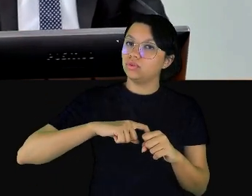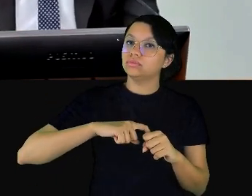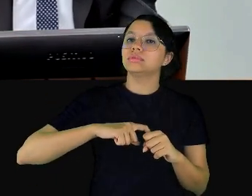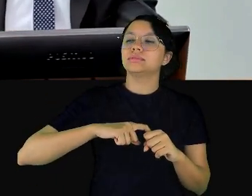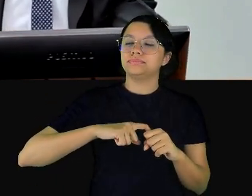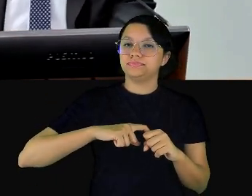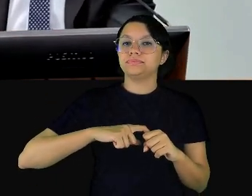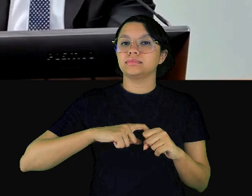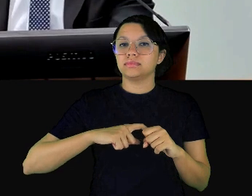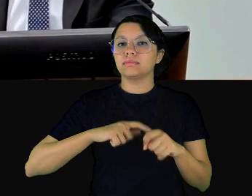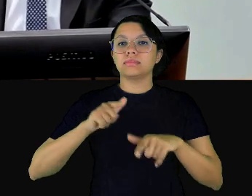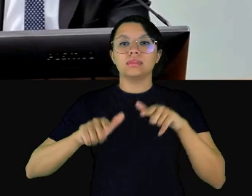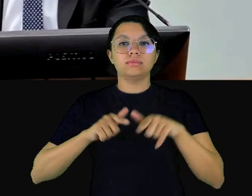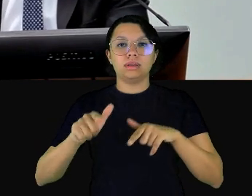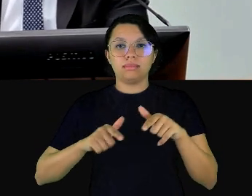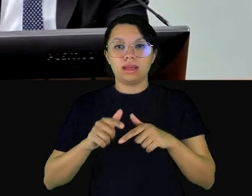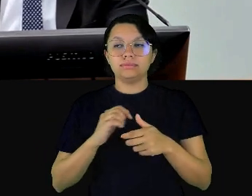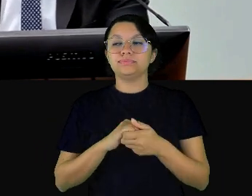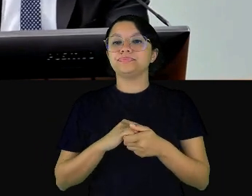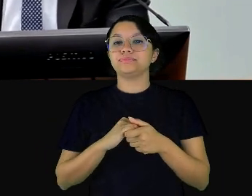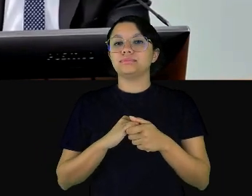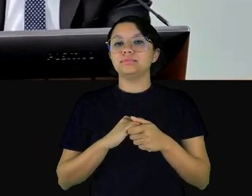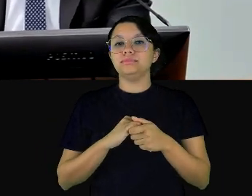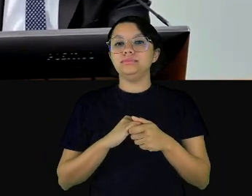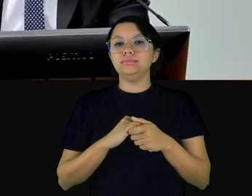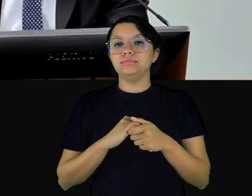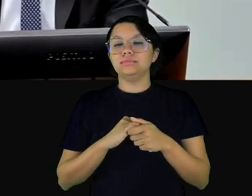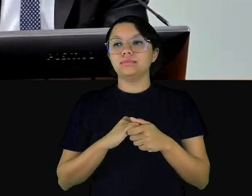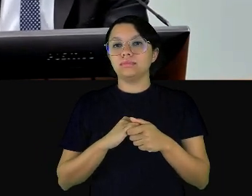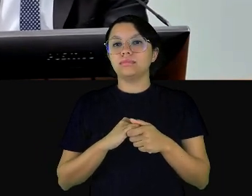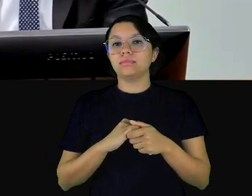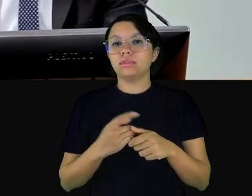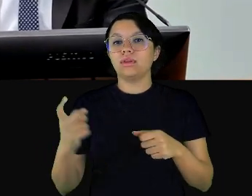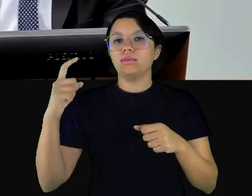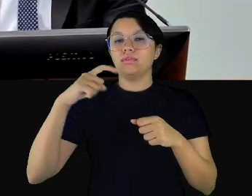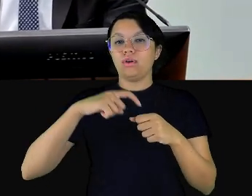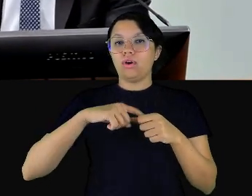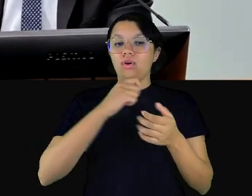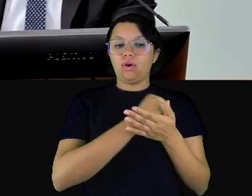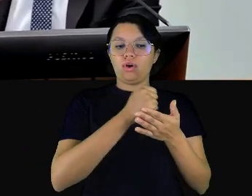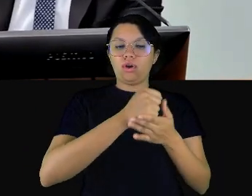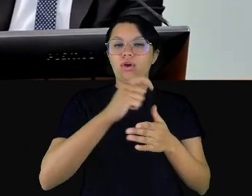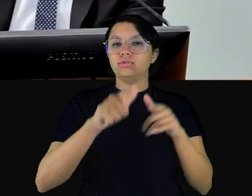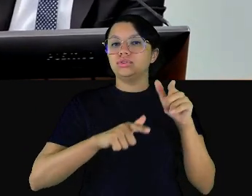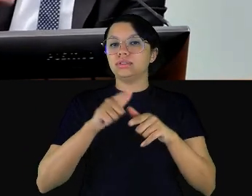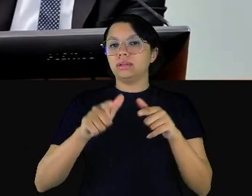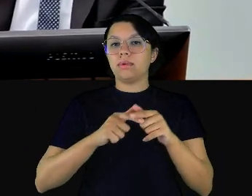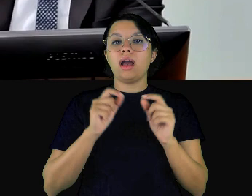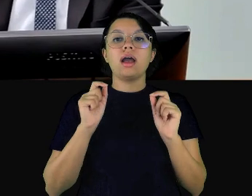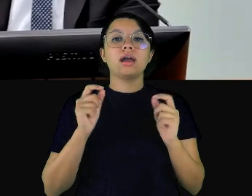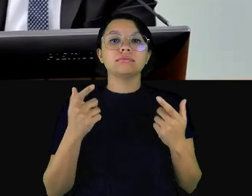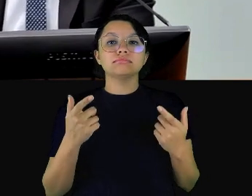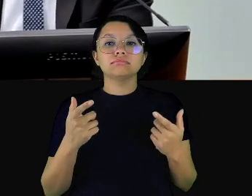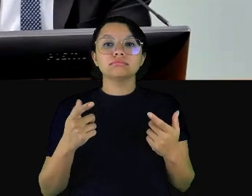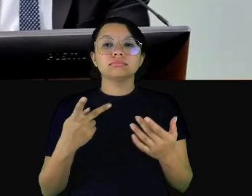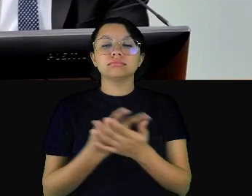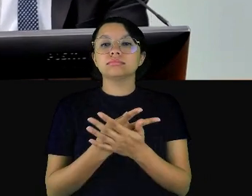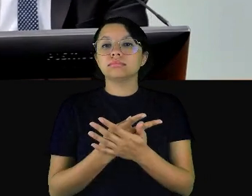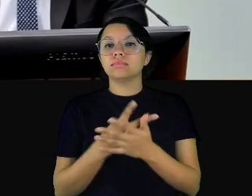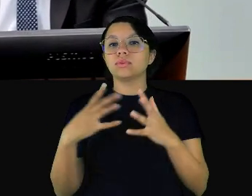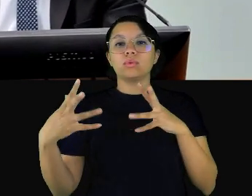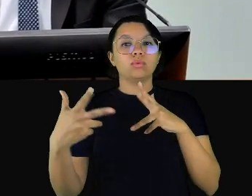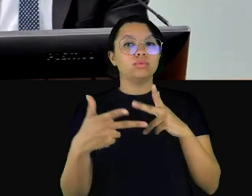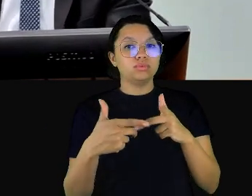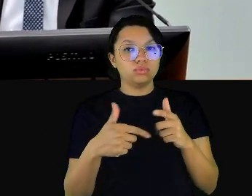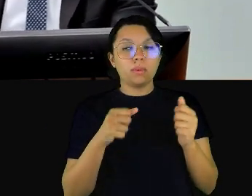que significa a reintegração ao trabalho, restabelecimento do contrato de trabalho, e aí com tudo aquilo que ele